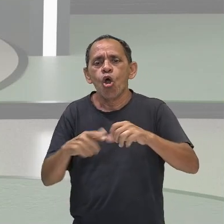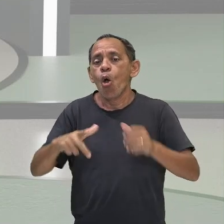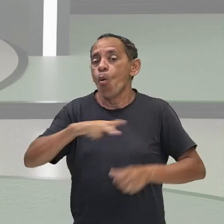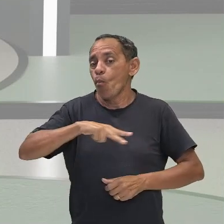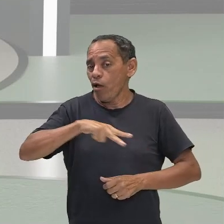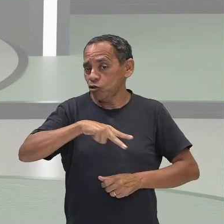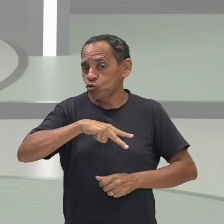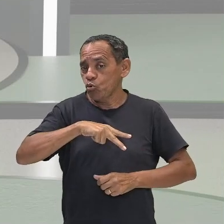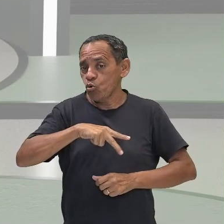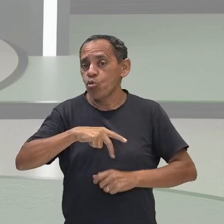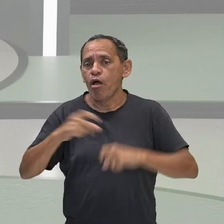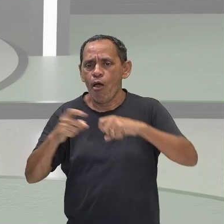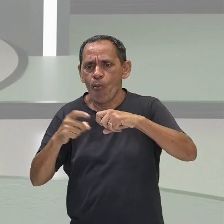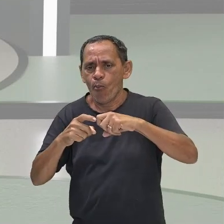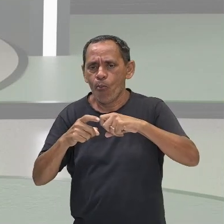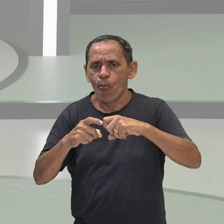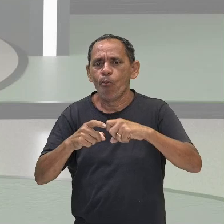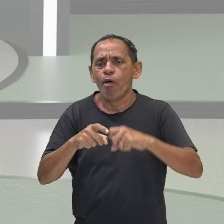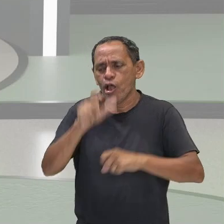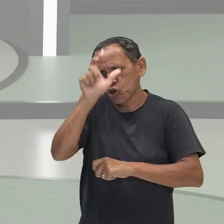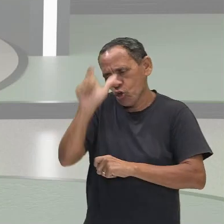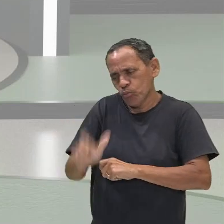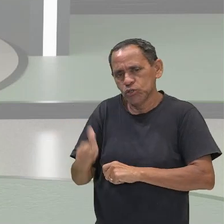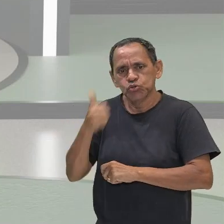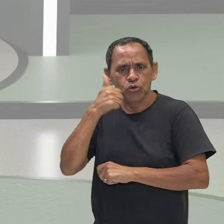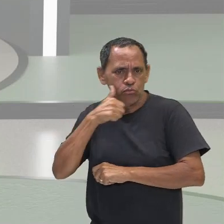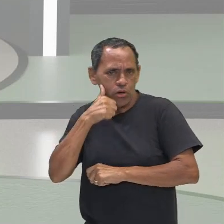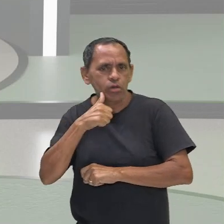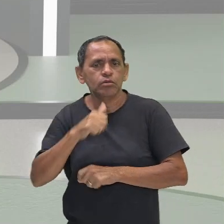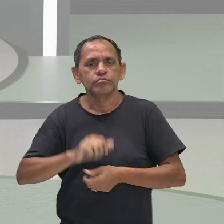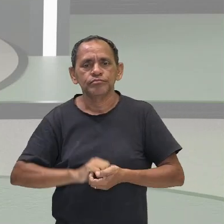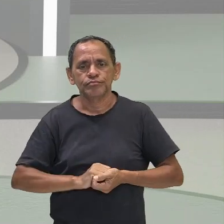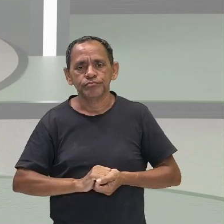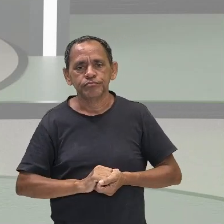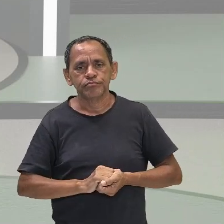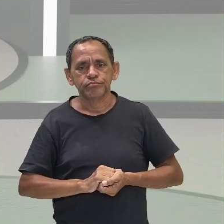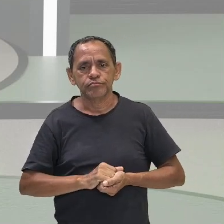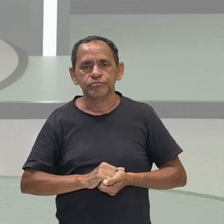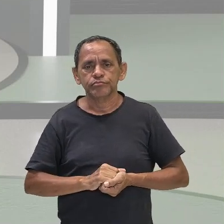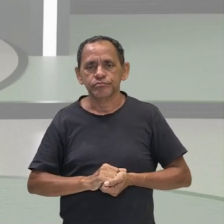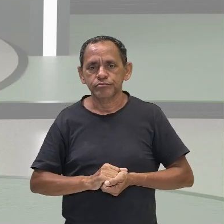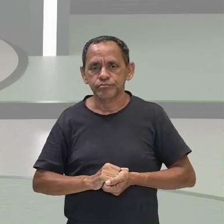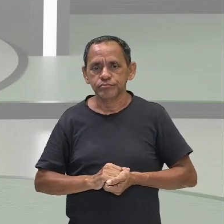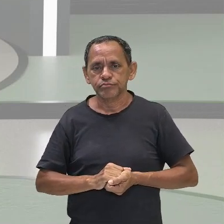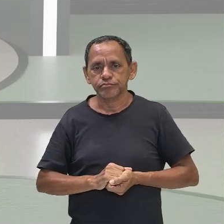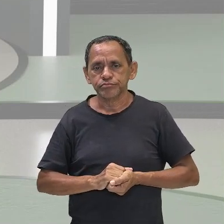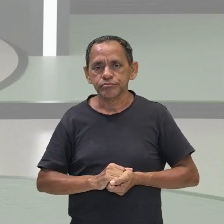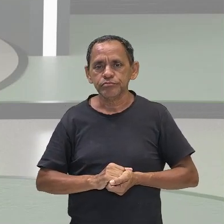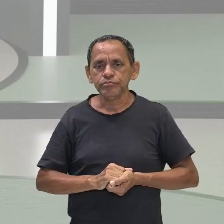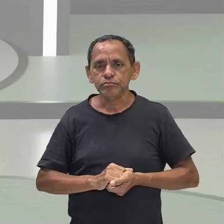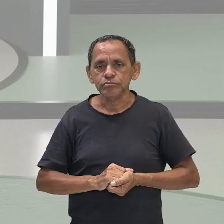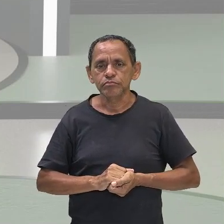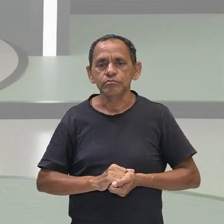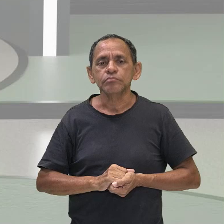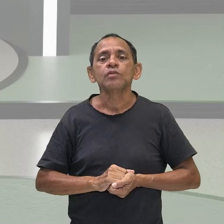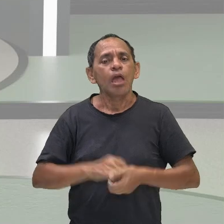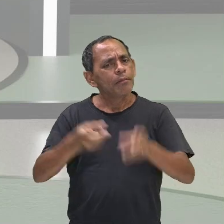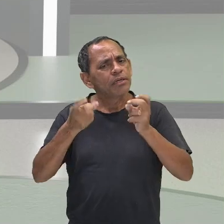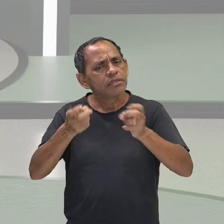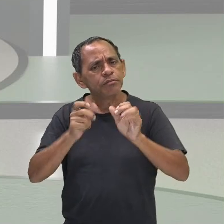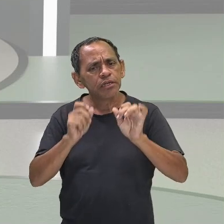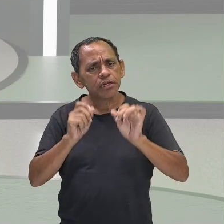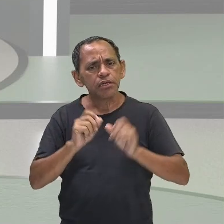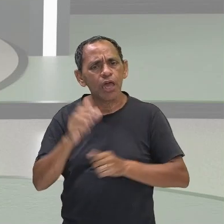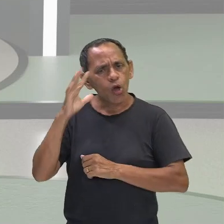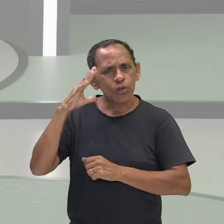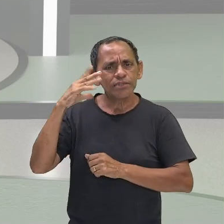qualquer decisão a ser tomada, tá bom? Olha aí que coisa importante a gente conhecer a gravidez, conhecer o que pode acontecer com o bebê